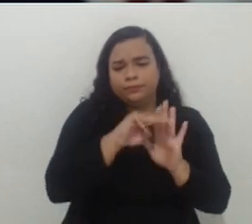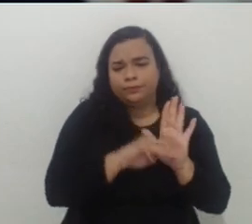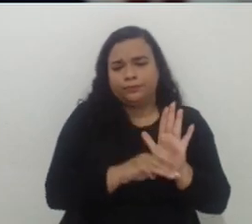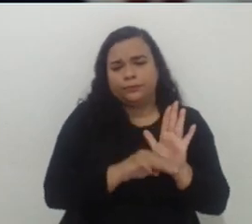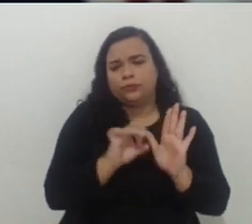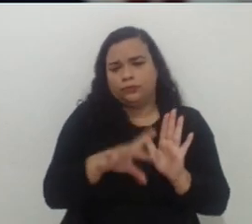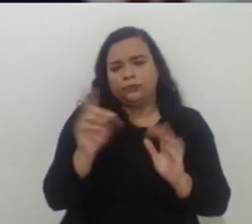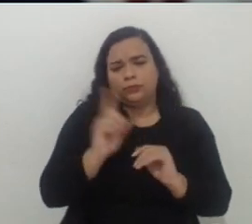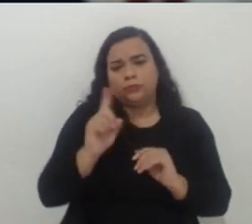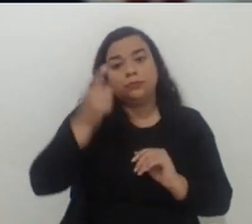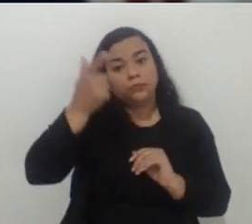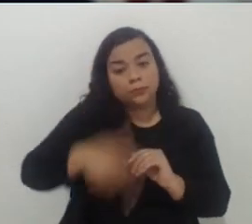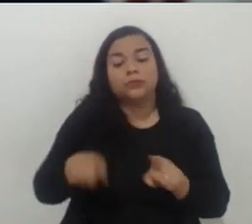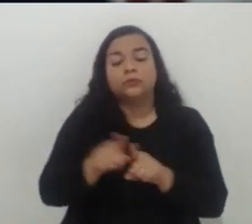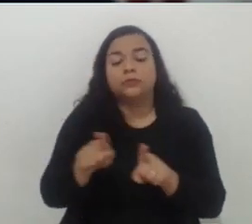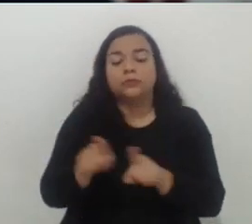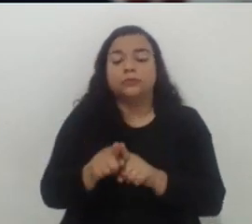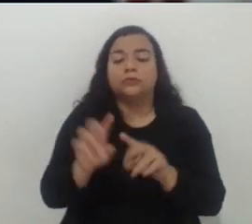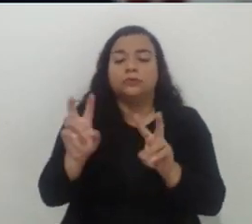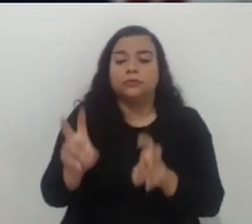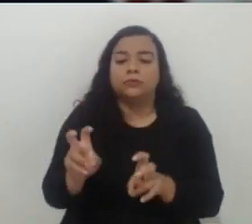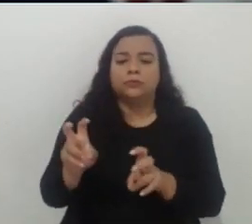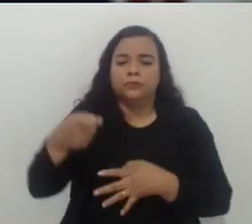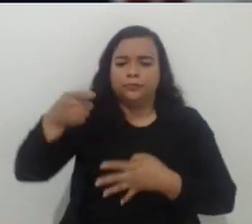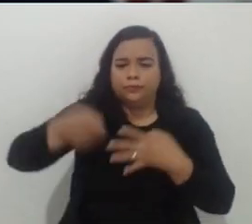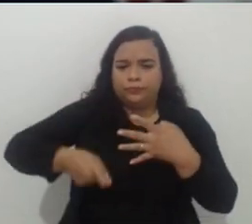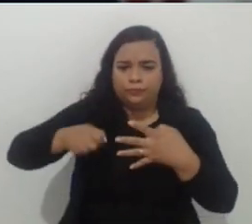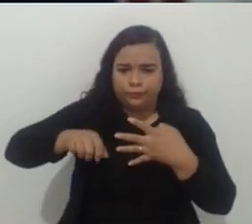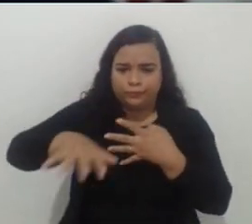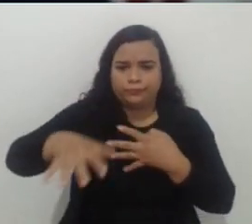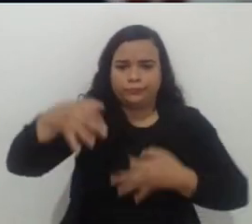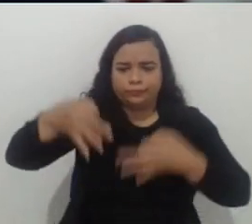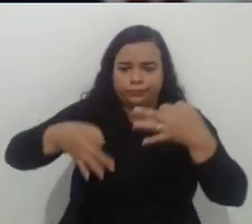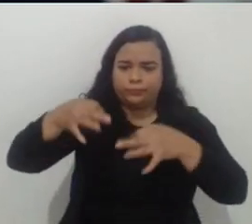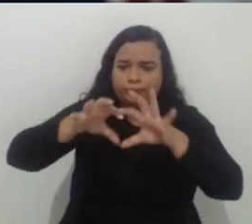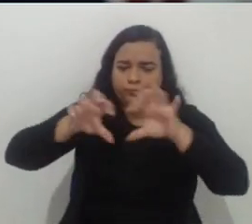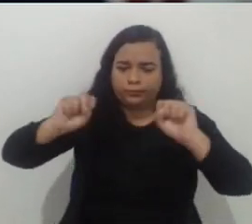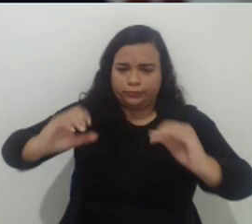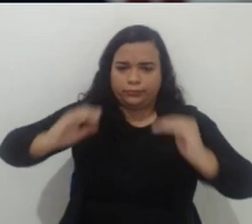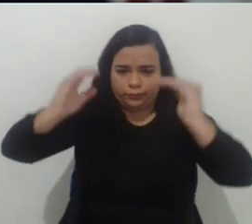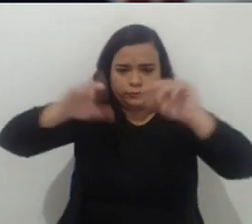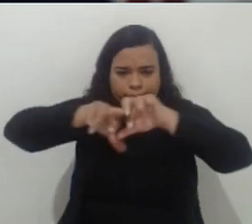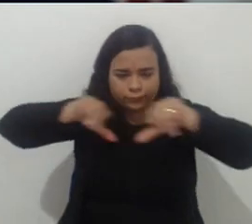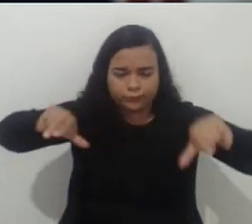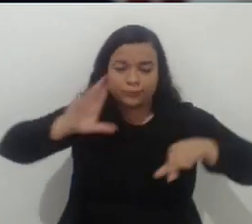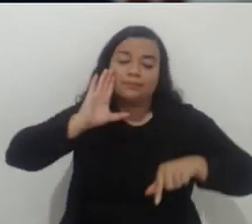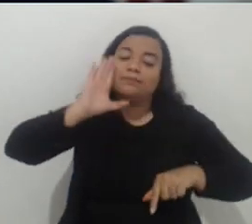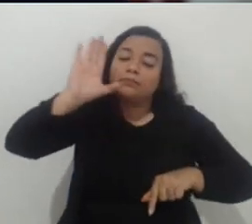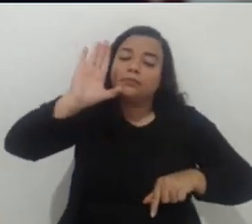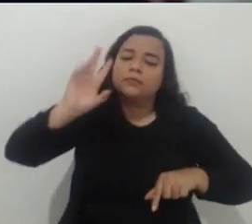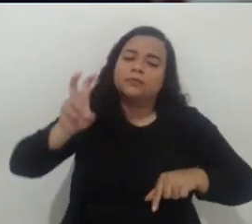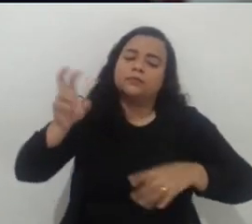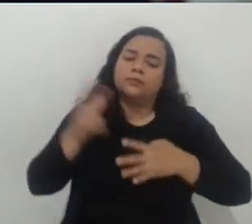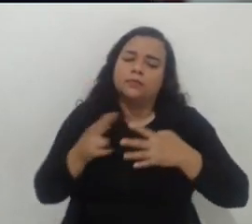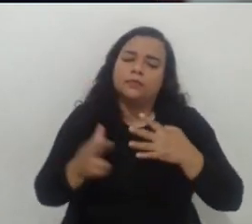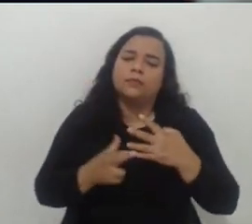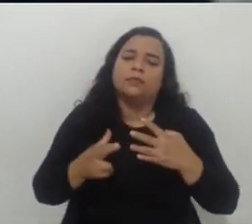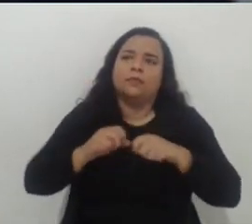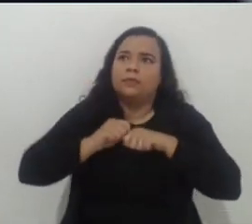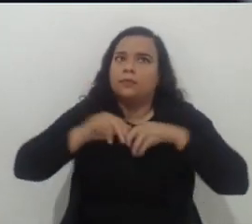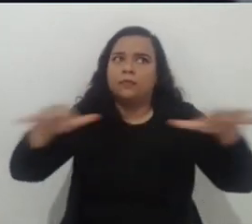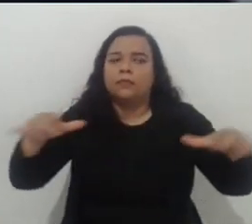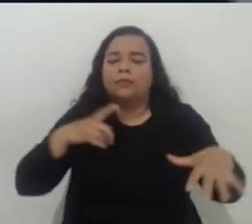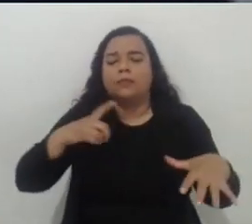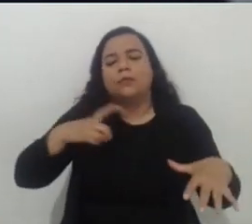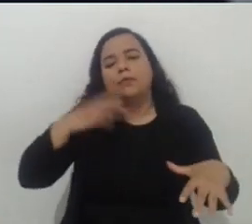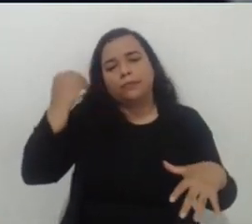sobretudo, também pela jurisprudência dos tribunais superiores, principalmente quando se trata de recursos com repercussão geral, que é